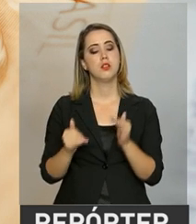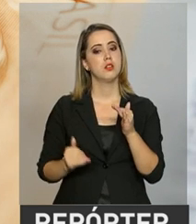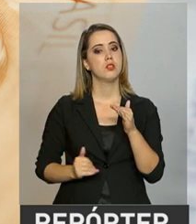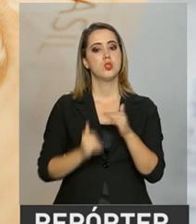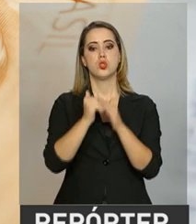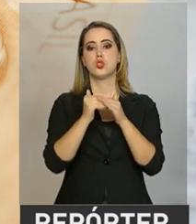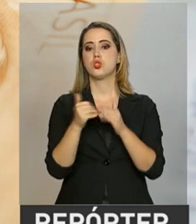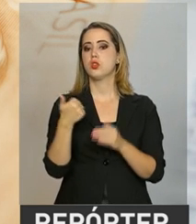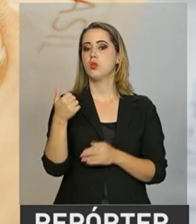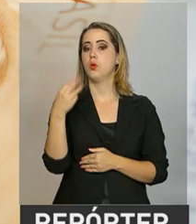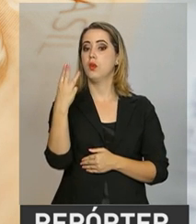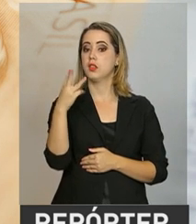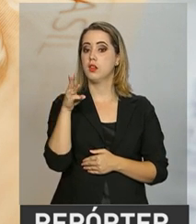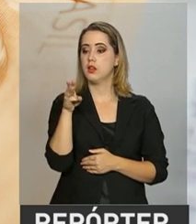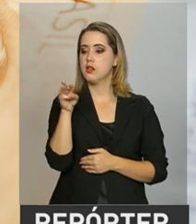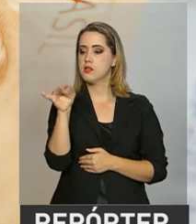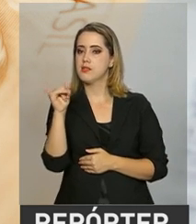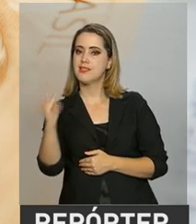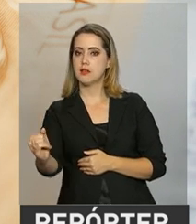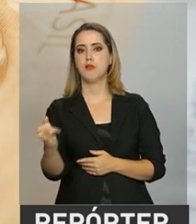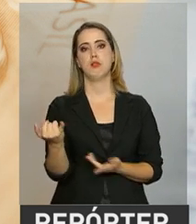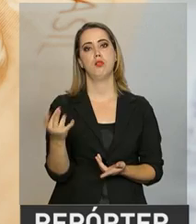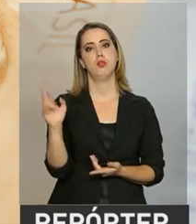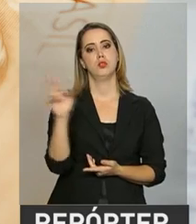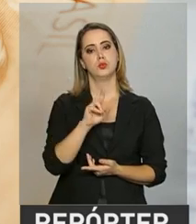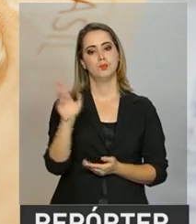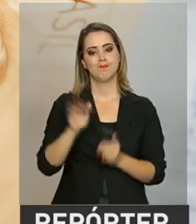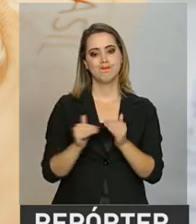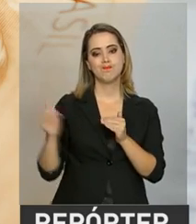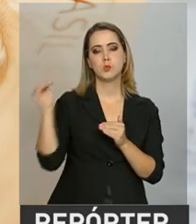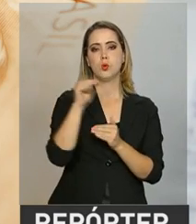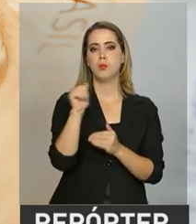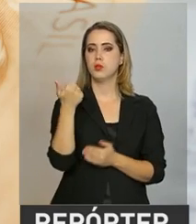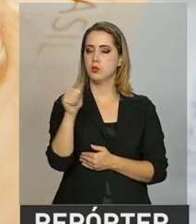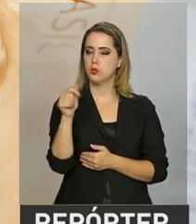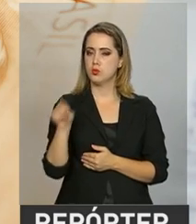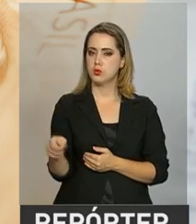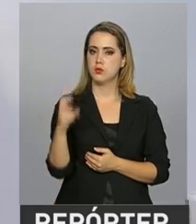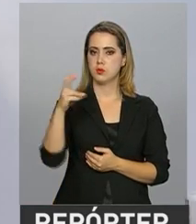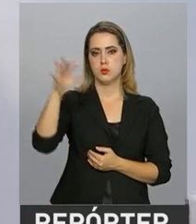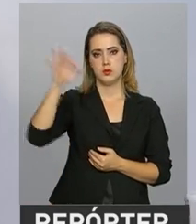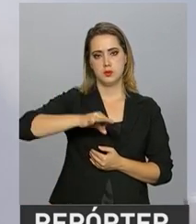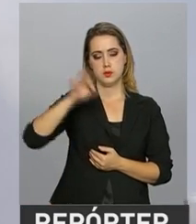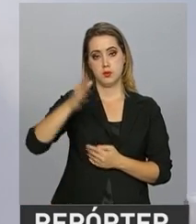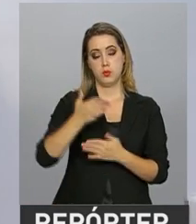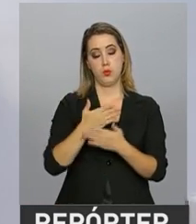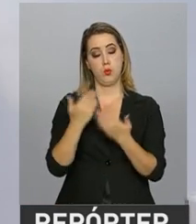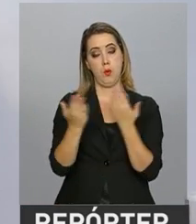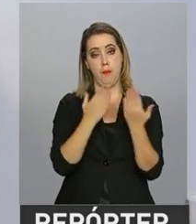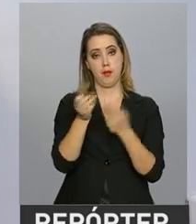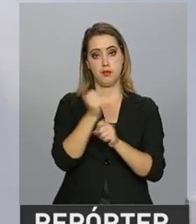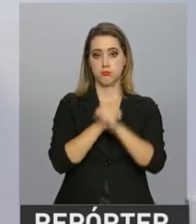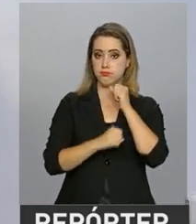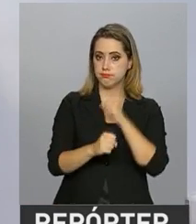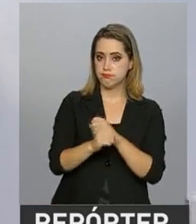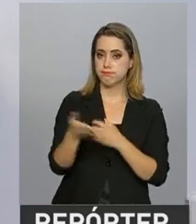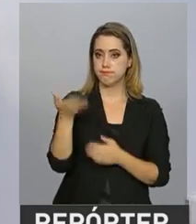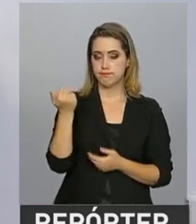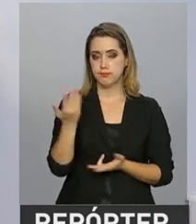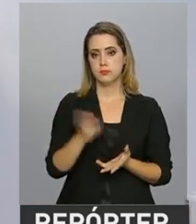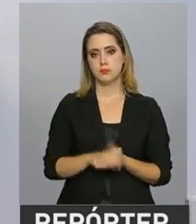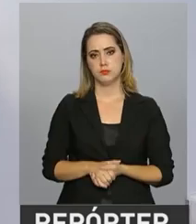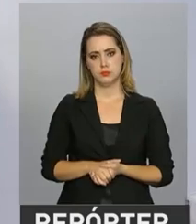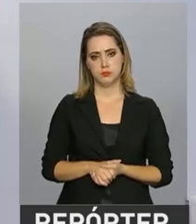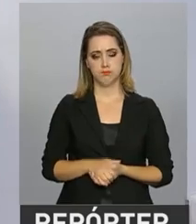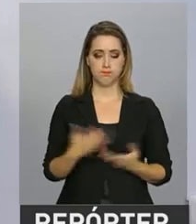de reais, o que representa um aumento de 11,5% em relação a 2015. Em termos nominais, a